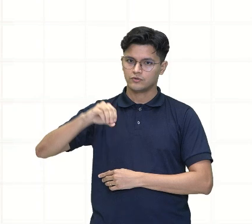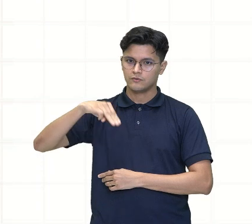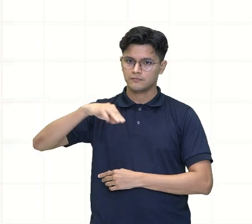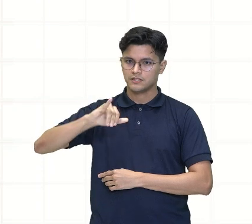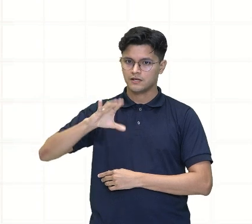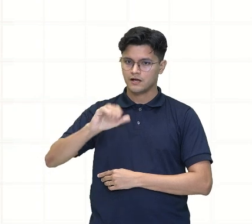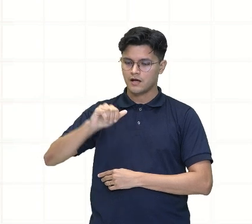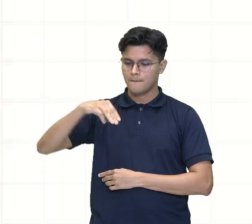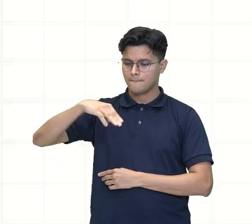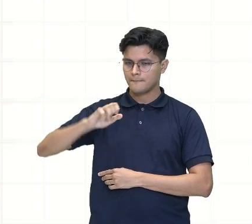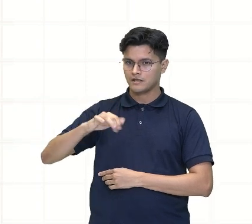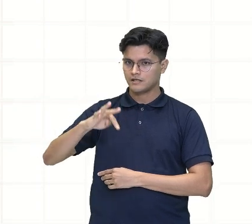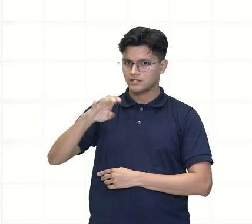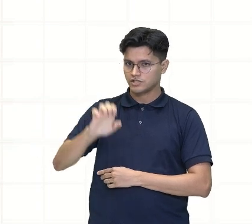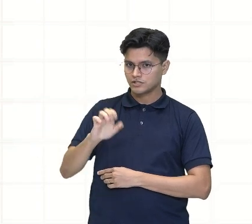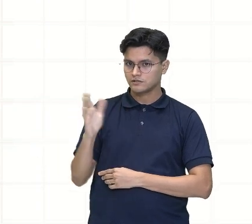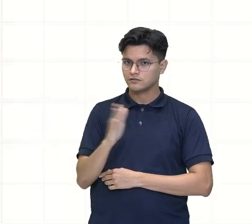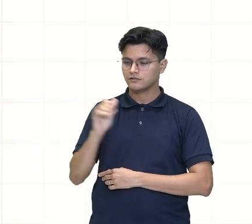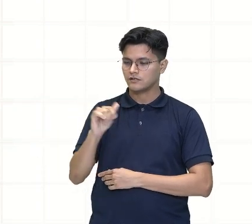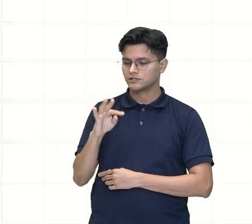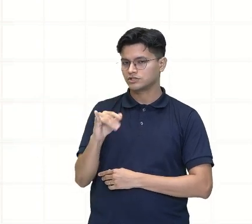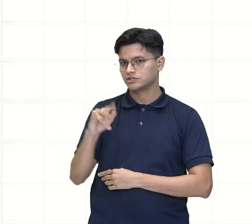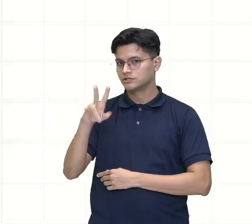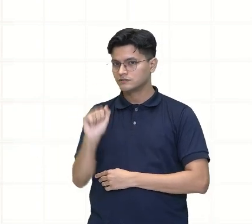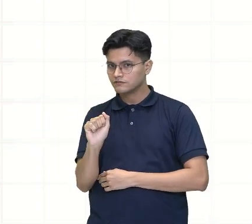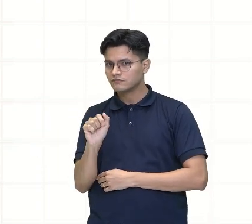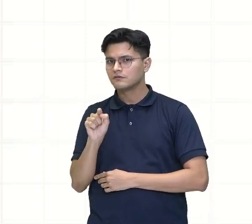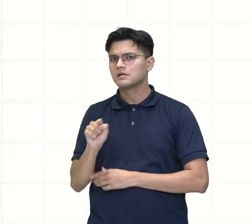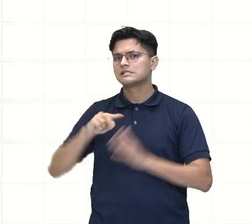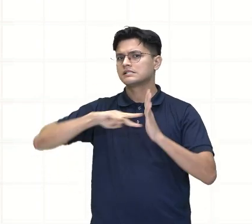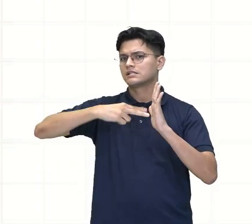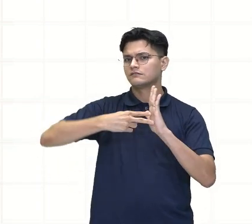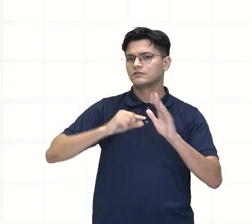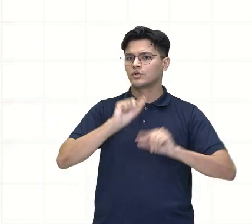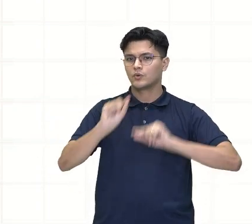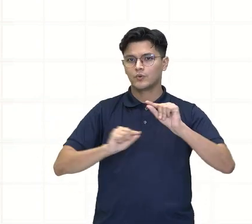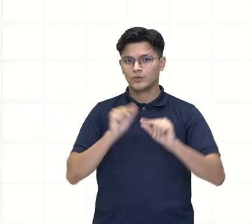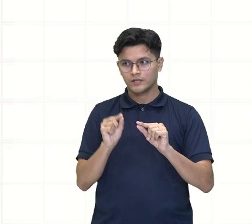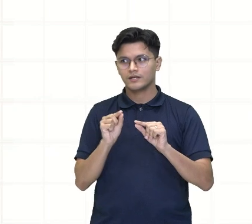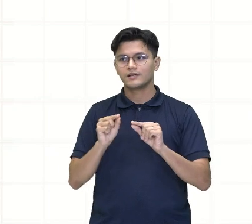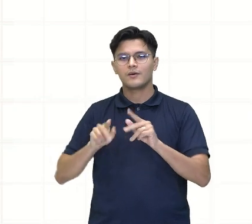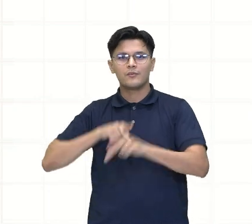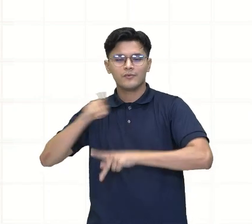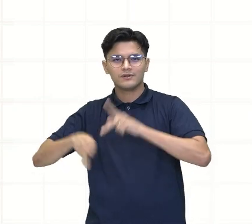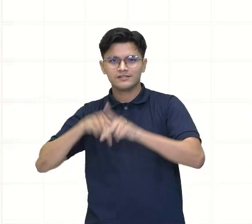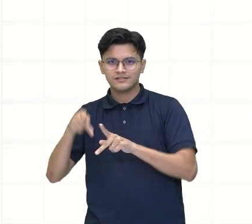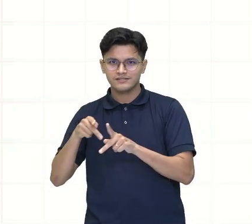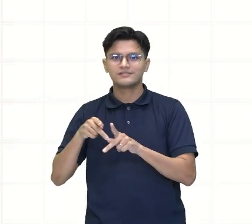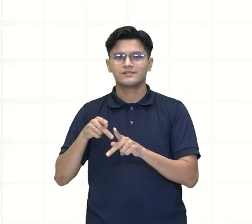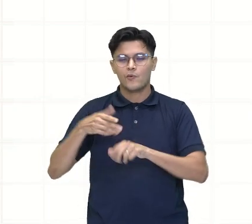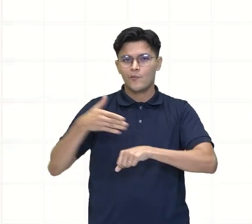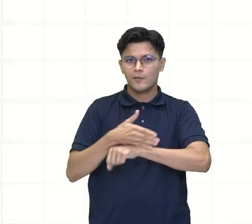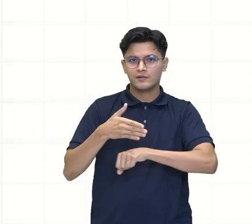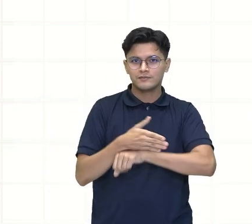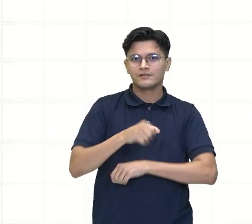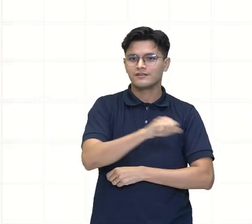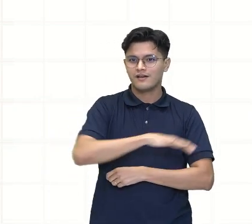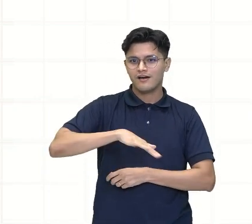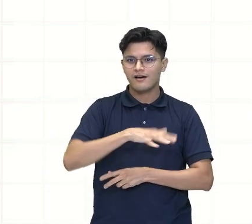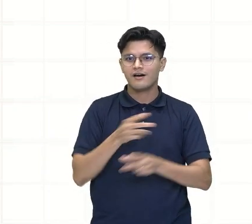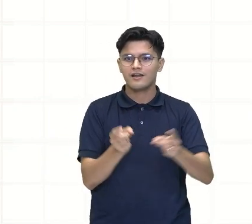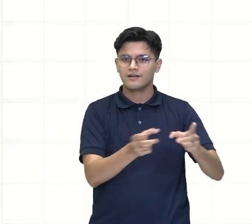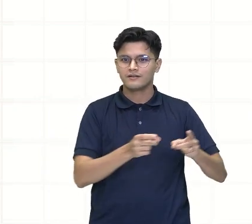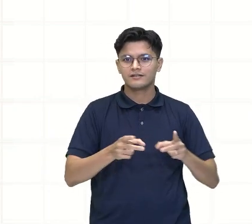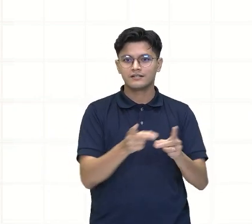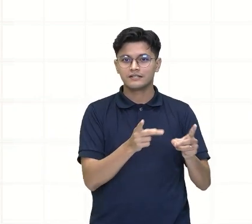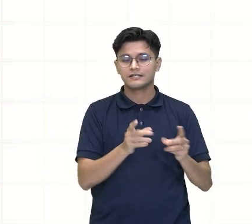no mercado do trabalho, né? Que está procurando ali uma oportunidade de trabalho. Então, a gente vai inserir essa parte da